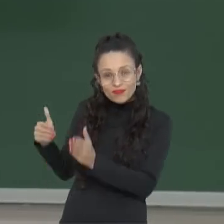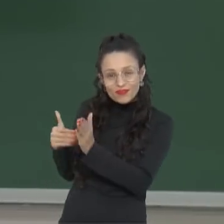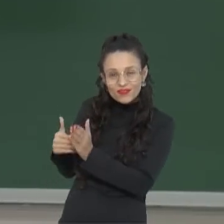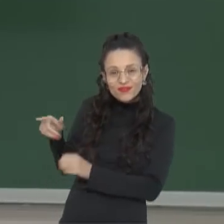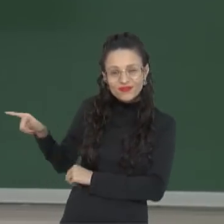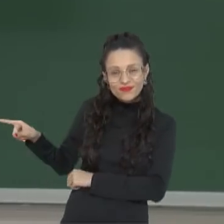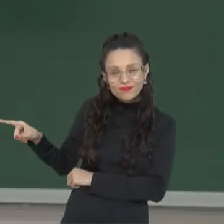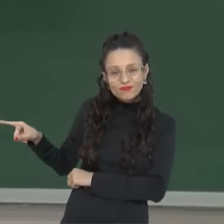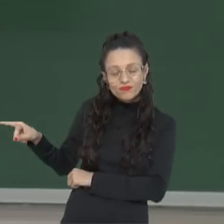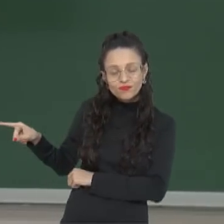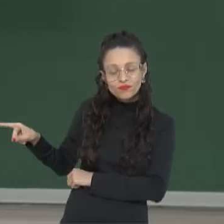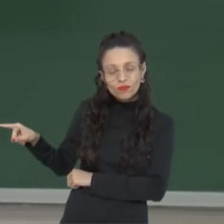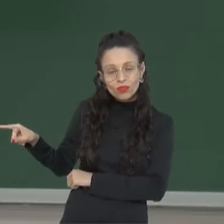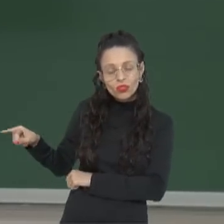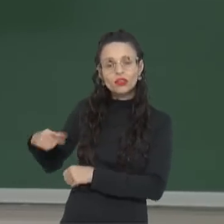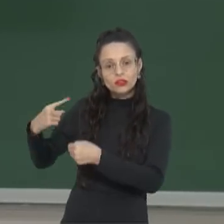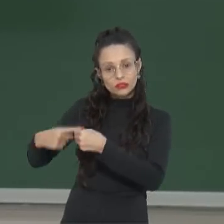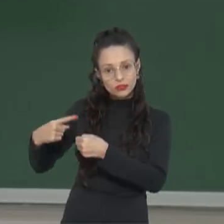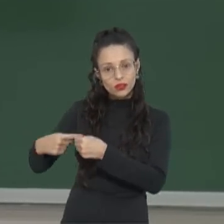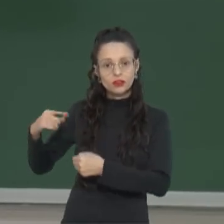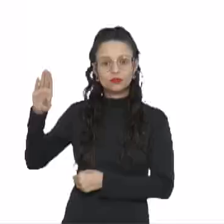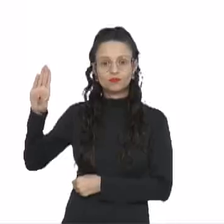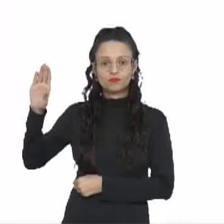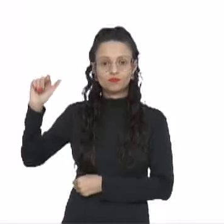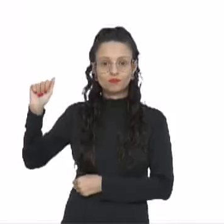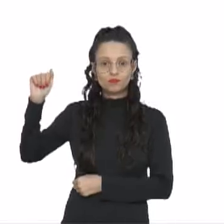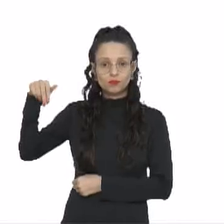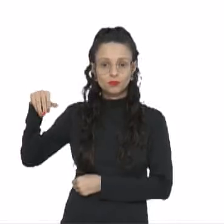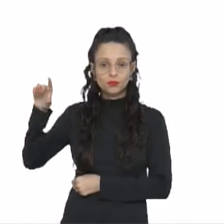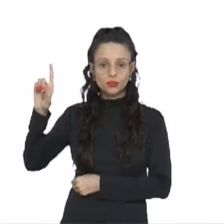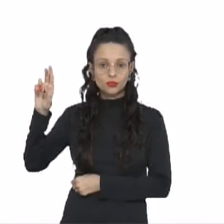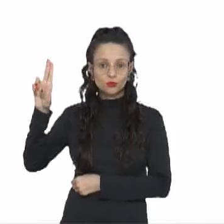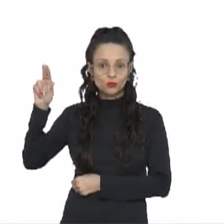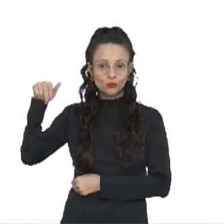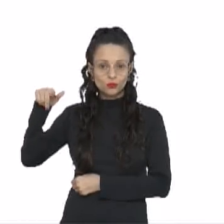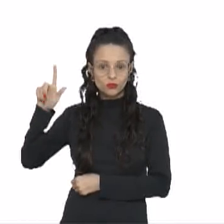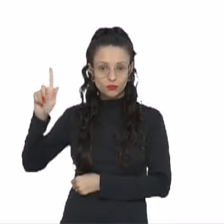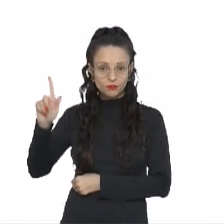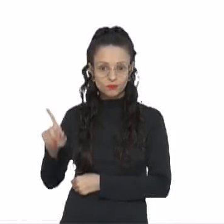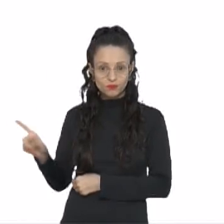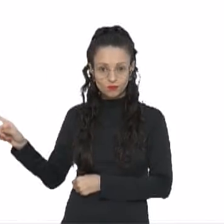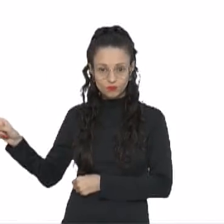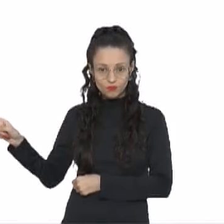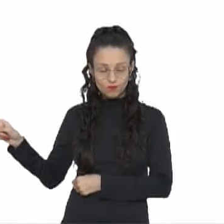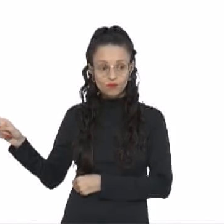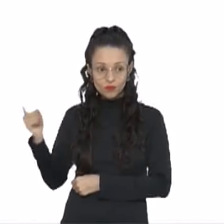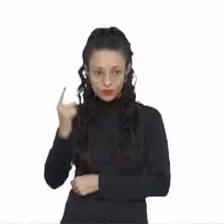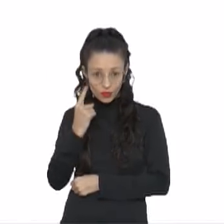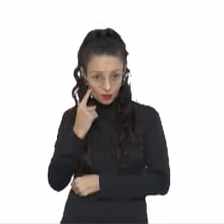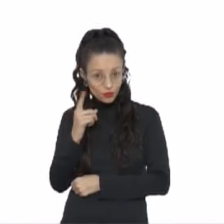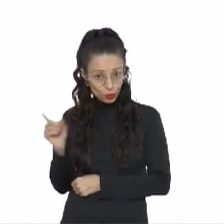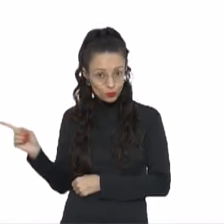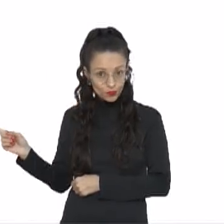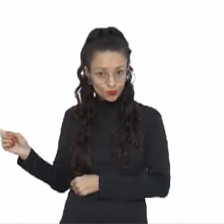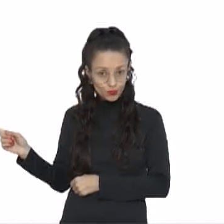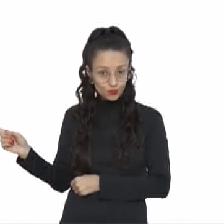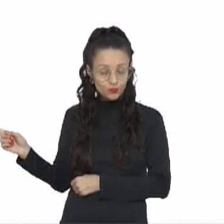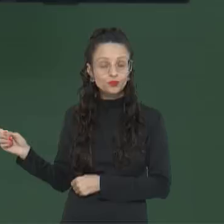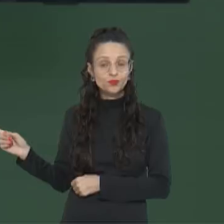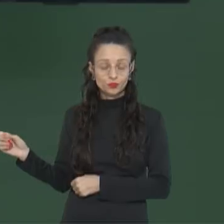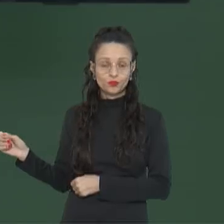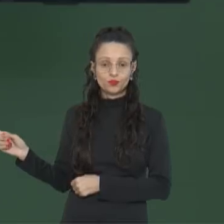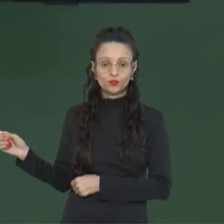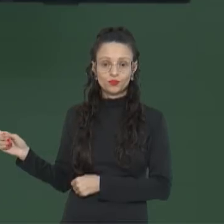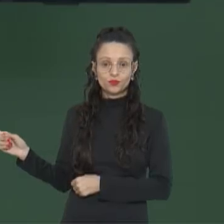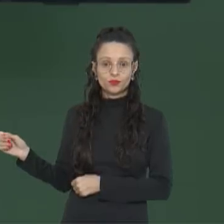na Oceania, na Indonésia, perdão. Aqui, ó, Bandung, na Indonésia, está marcadinha no seu mapa aí,